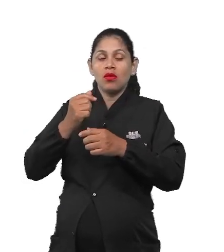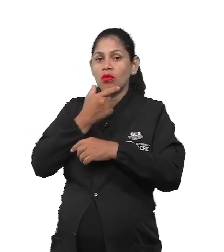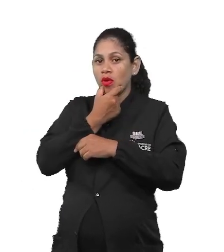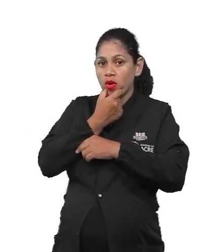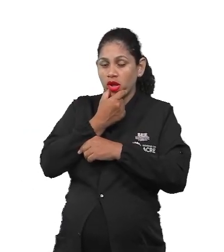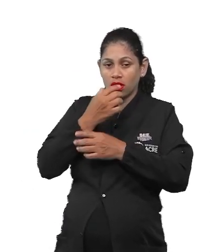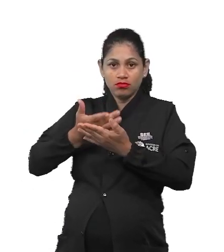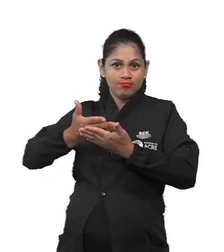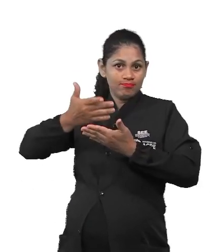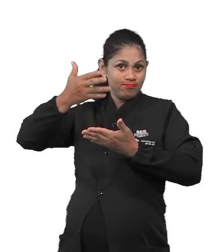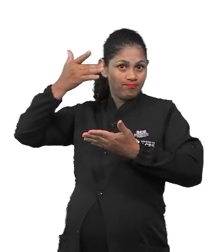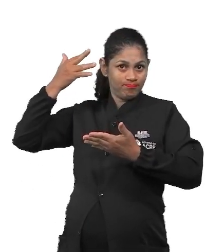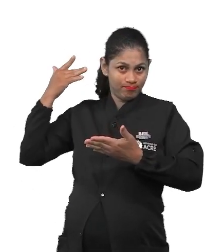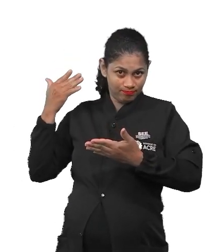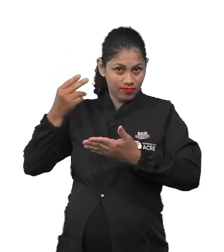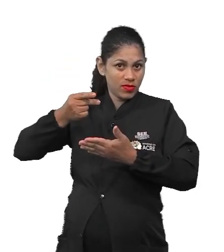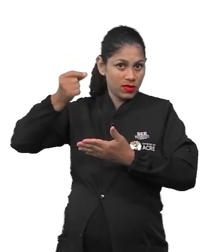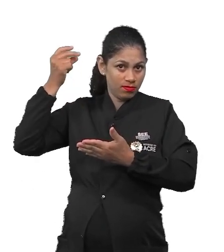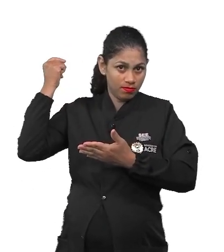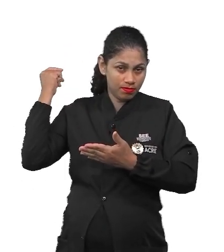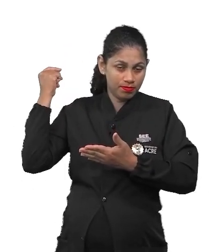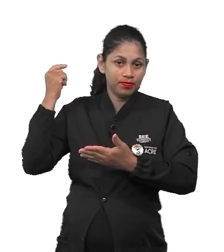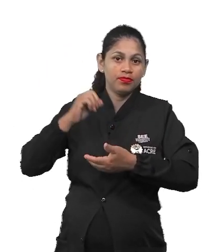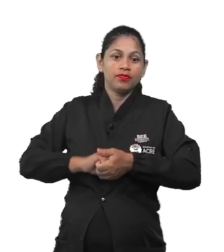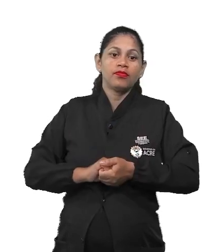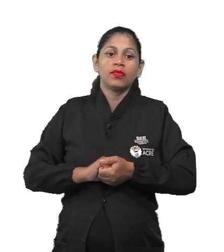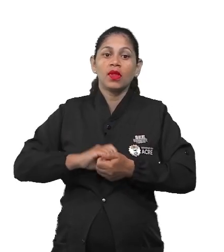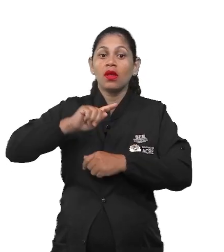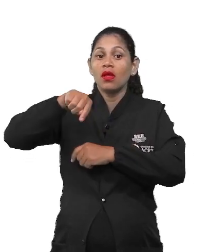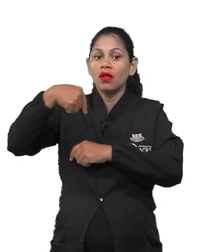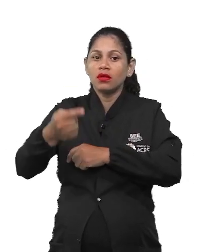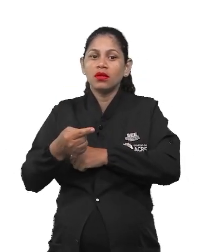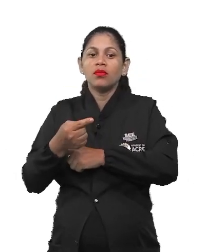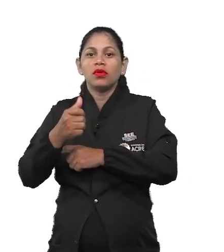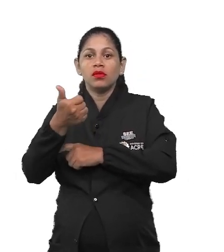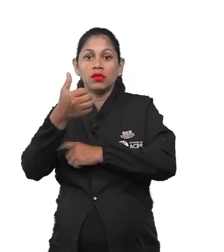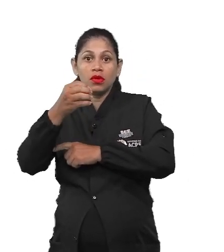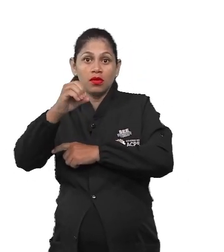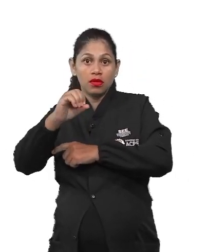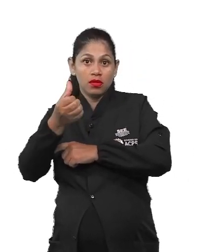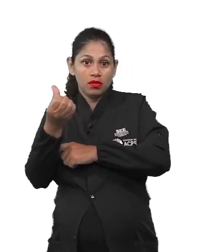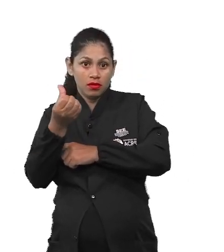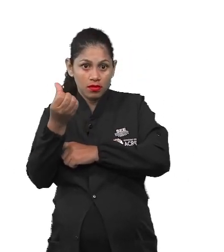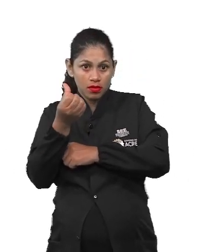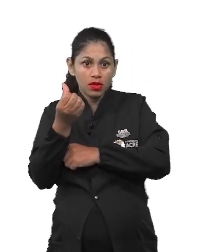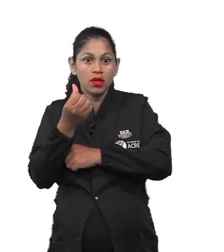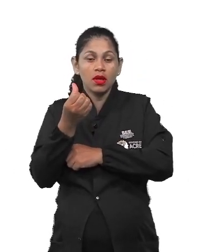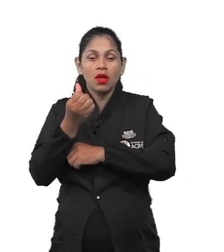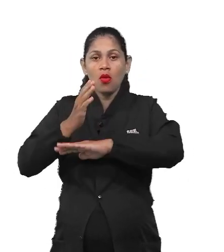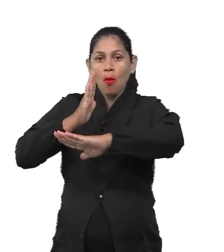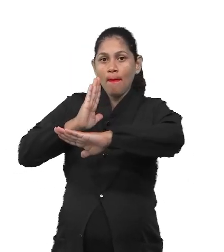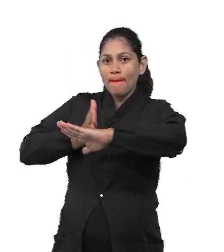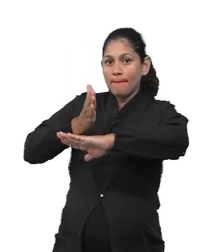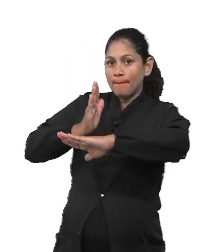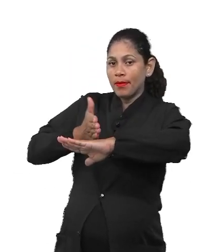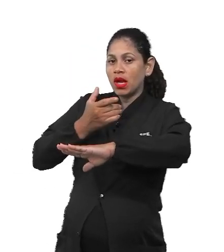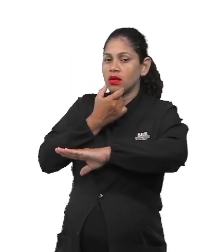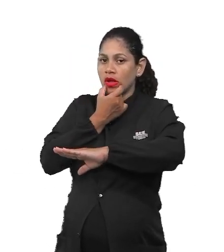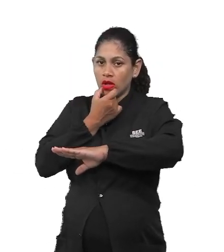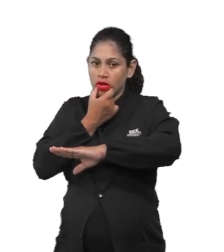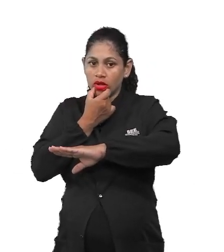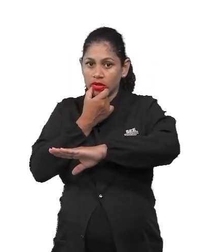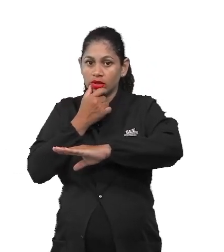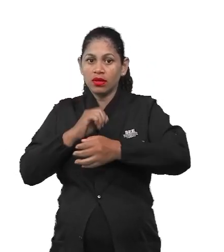início dos anglo-saxões, em seguida o Middle English, logo depois o